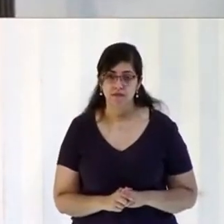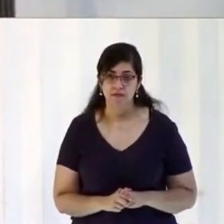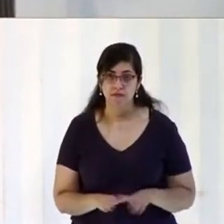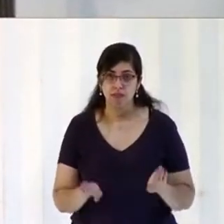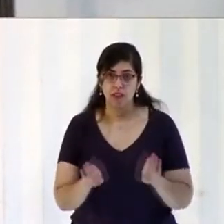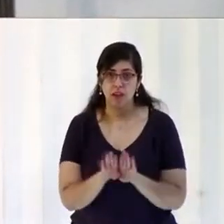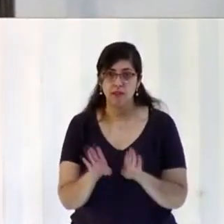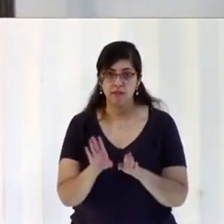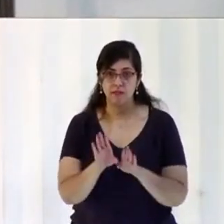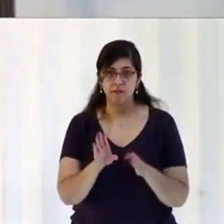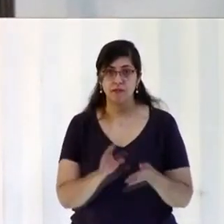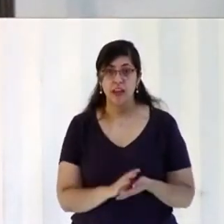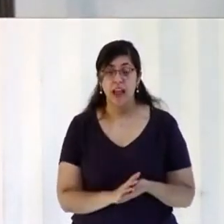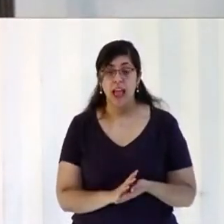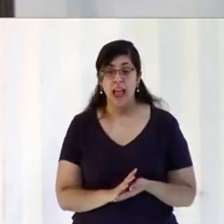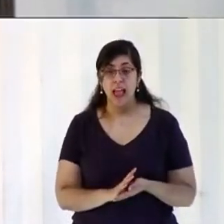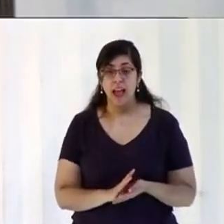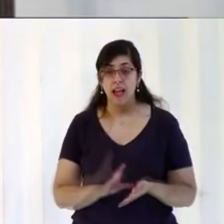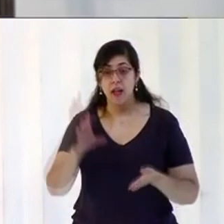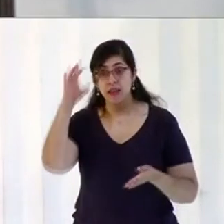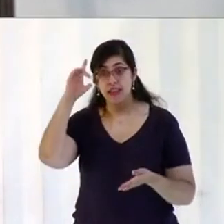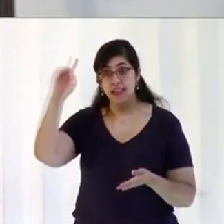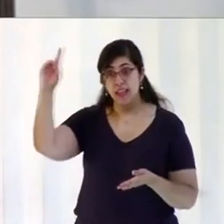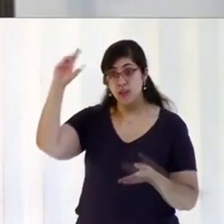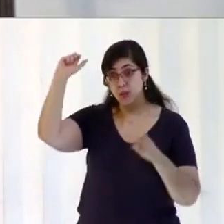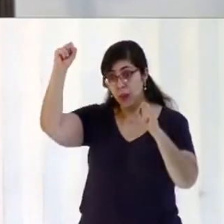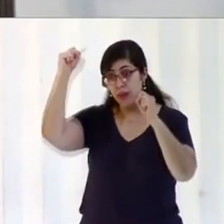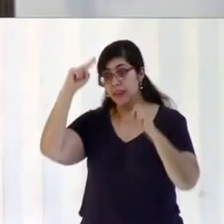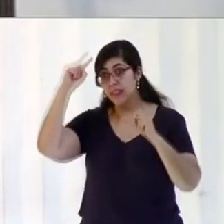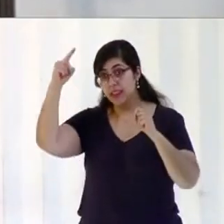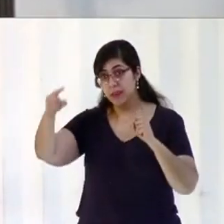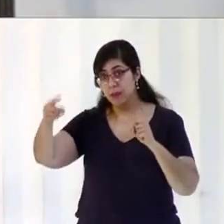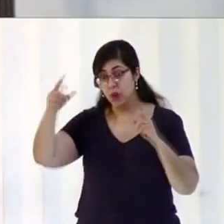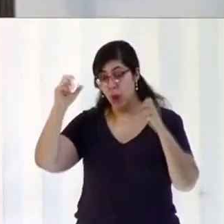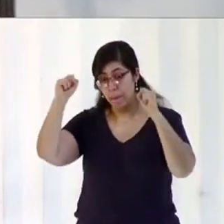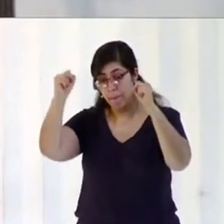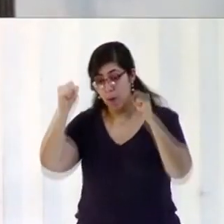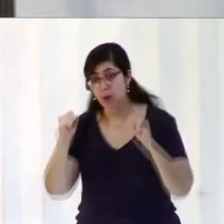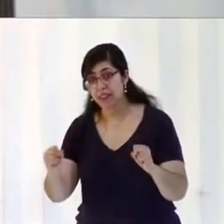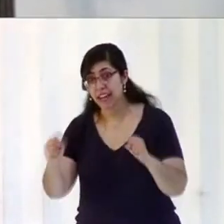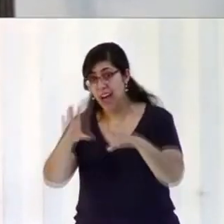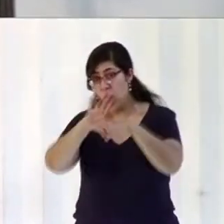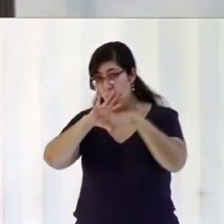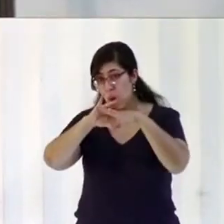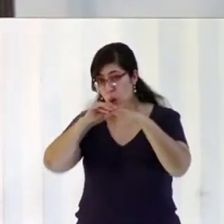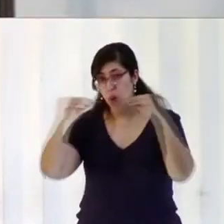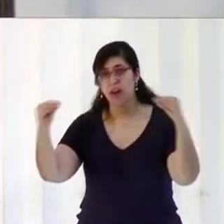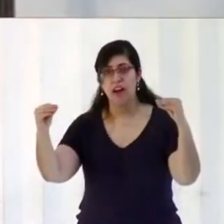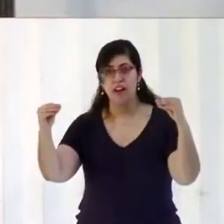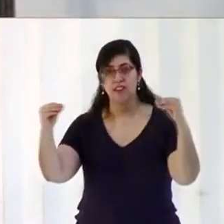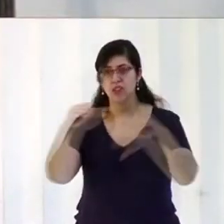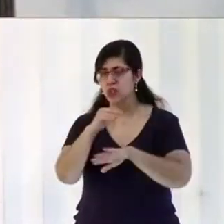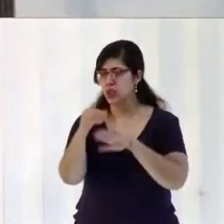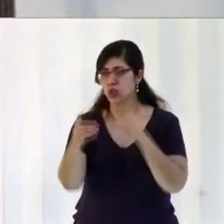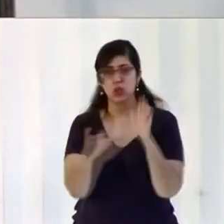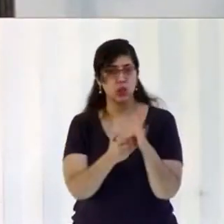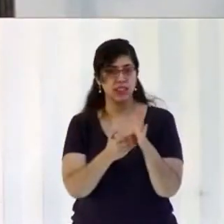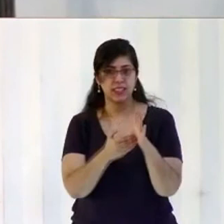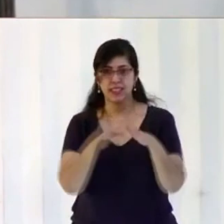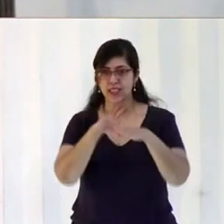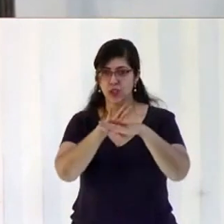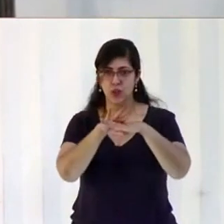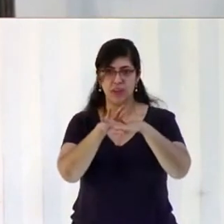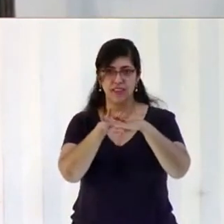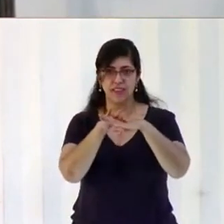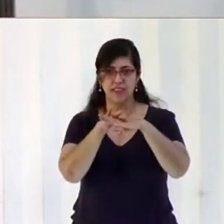aqui, curar, né? Para curar toda sorte de doenças e de enfermidades. Uma